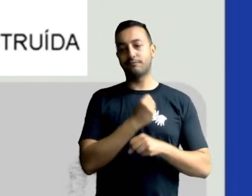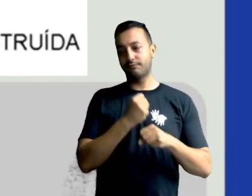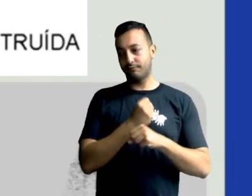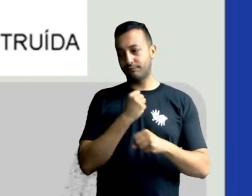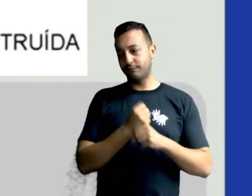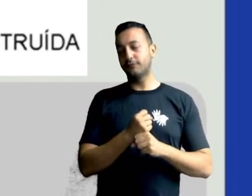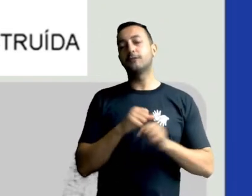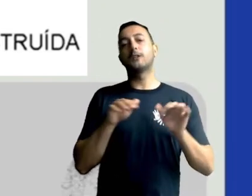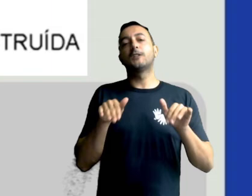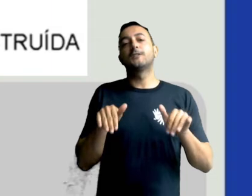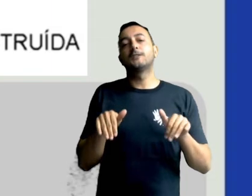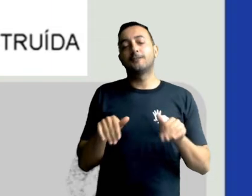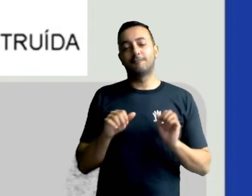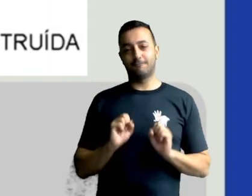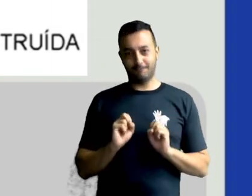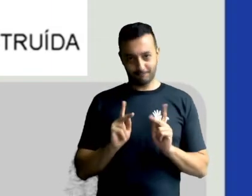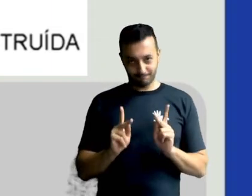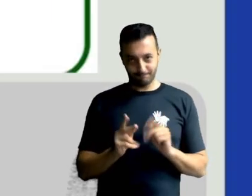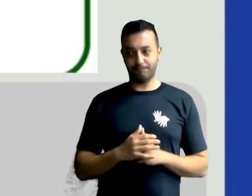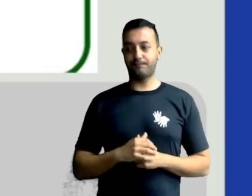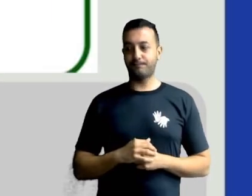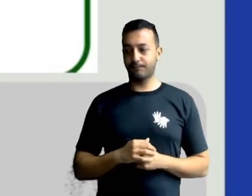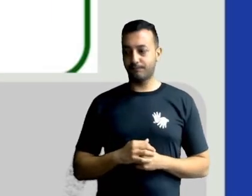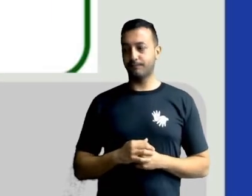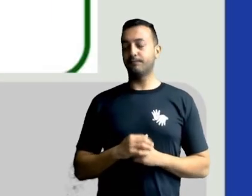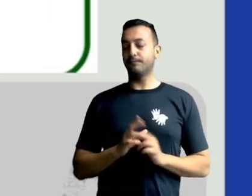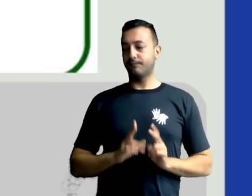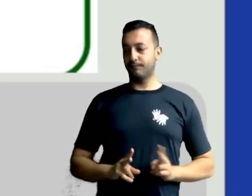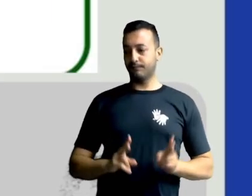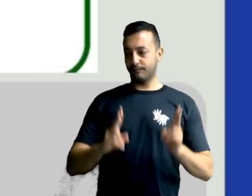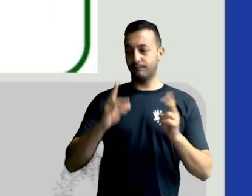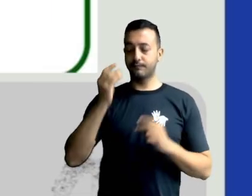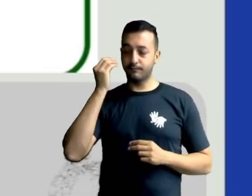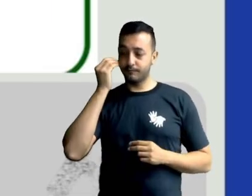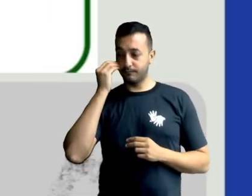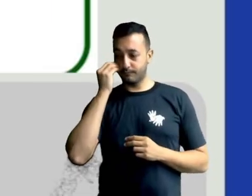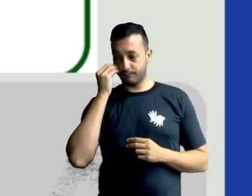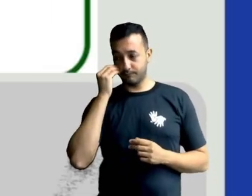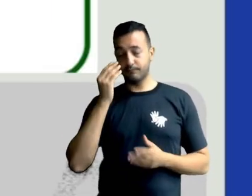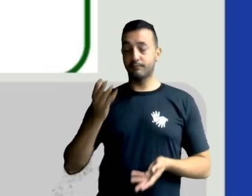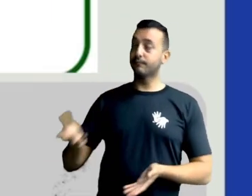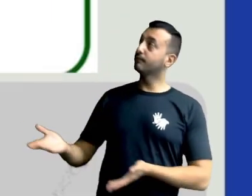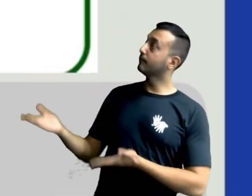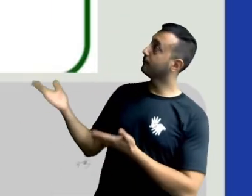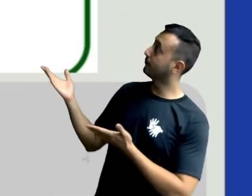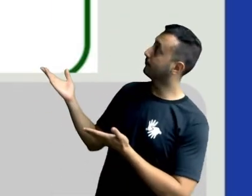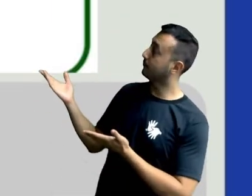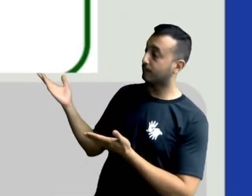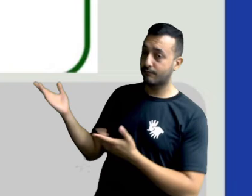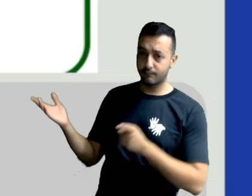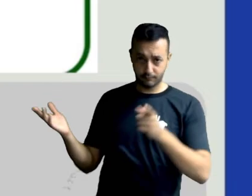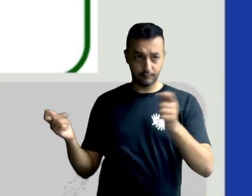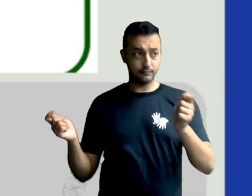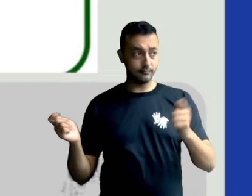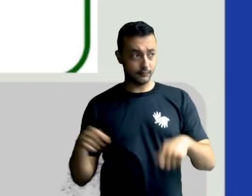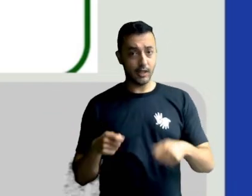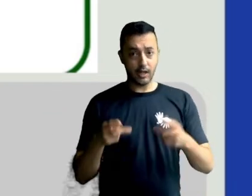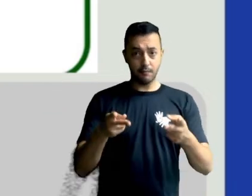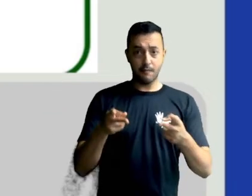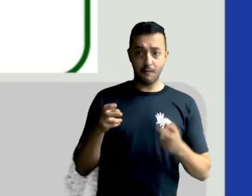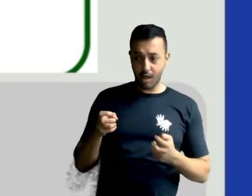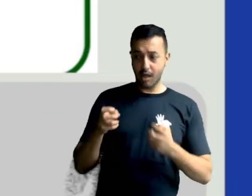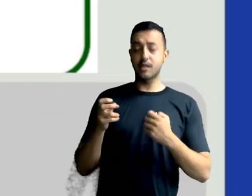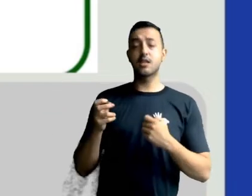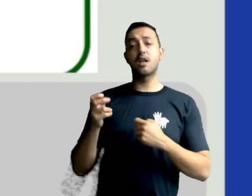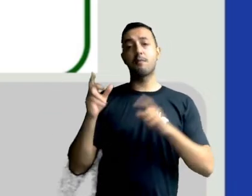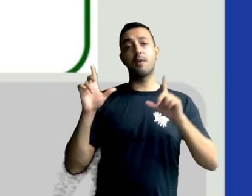é construída pelo castor, ok? Vamos lá. Observe essa imagem aí. Você consegue